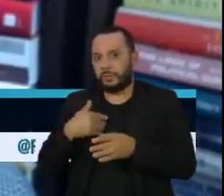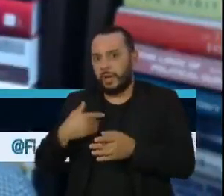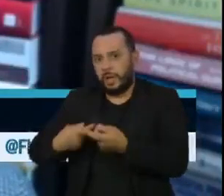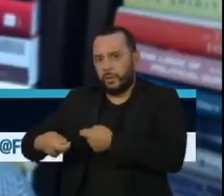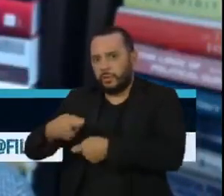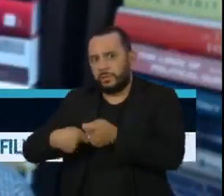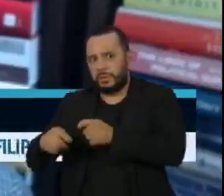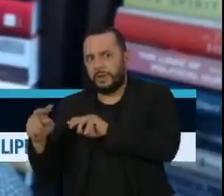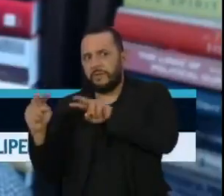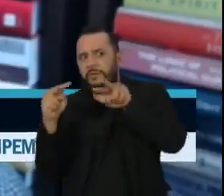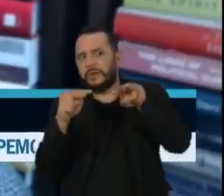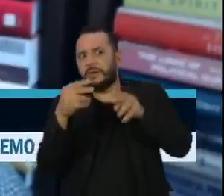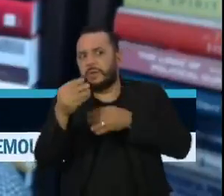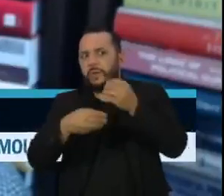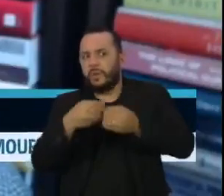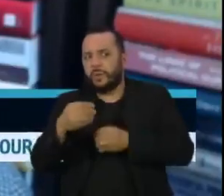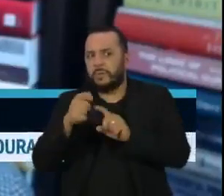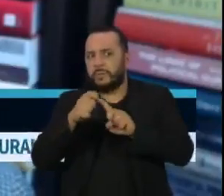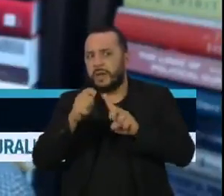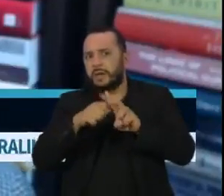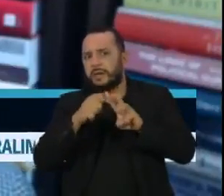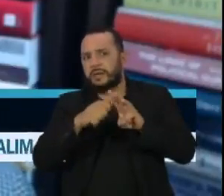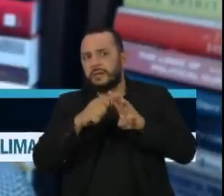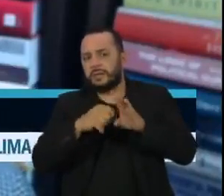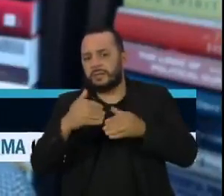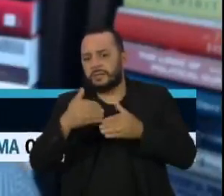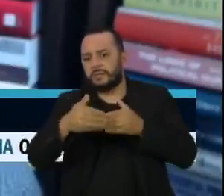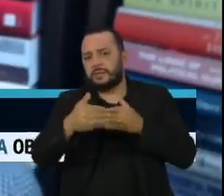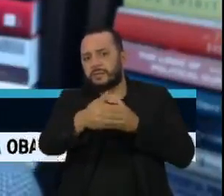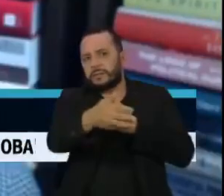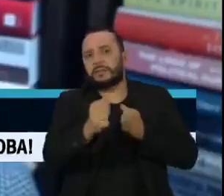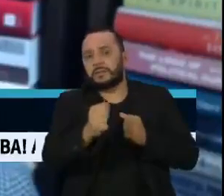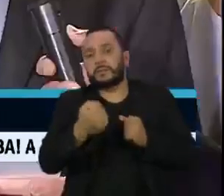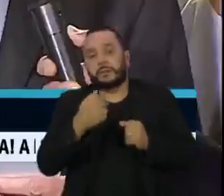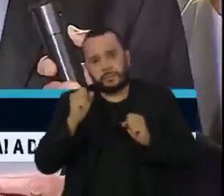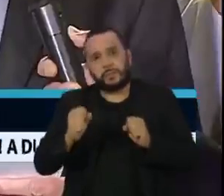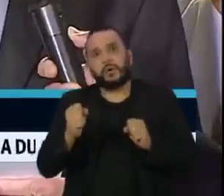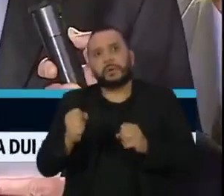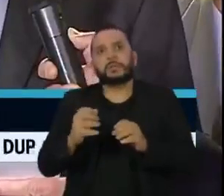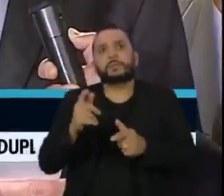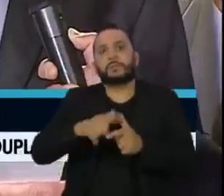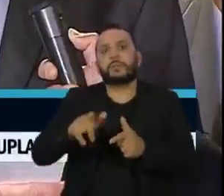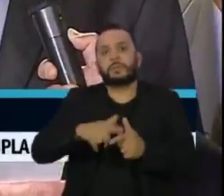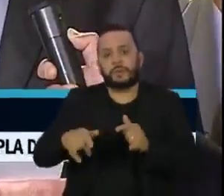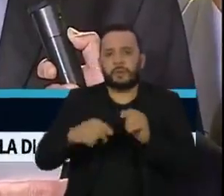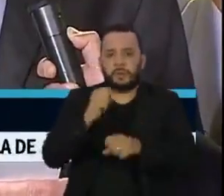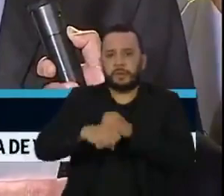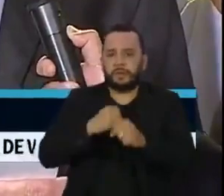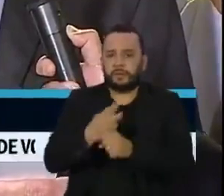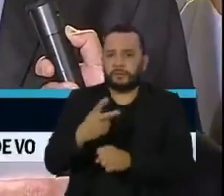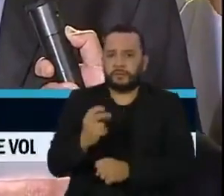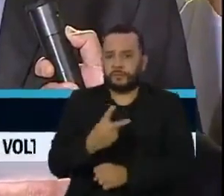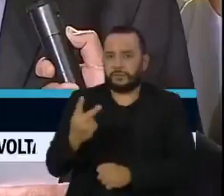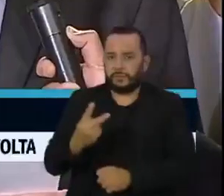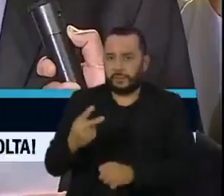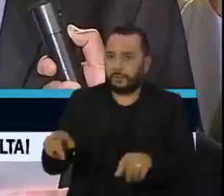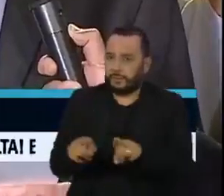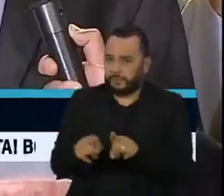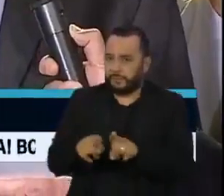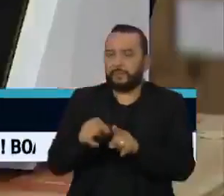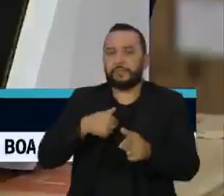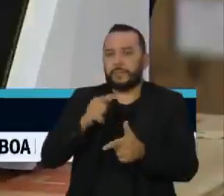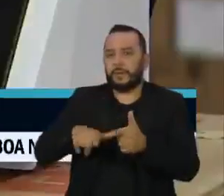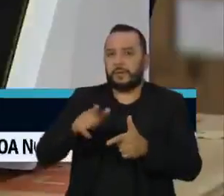fiscal nessa sequência e nos próximos meses e a implicação disso para 2022. Sem falar da crise política